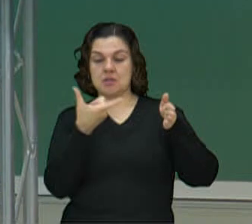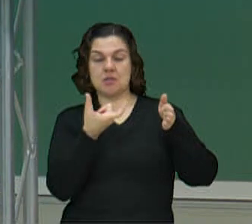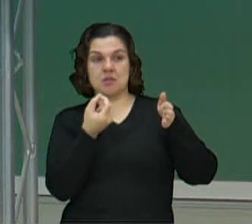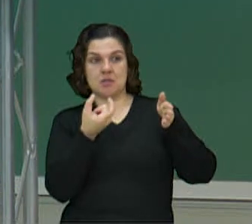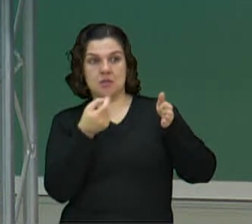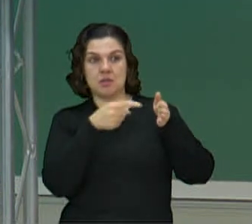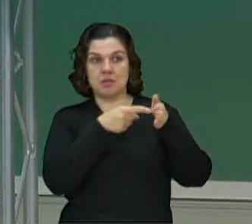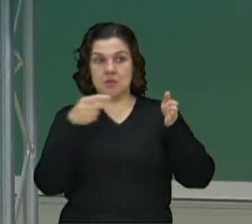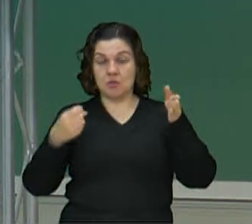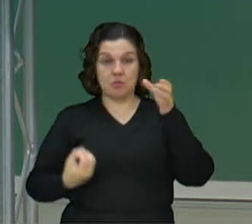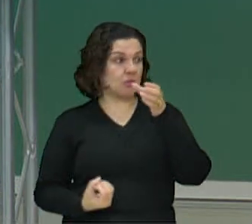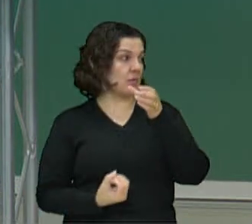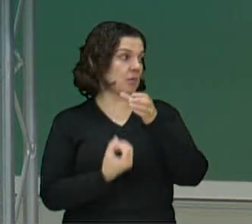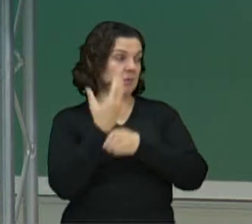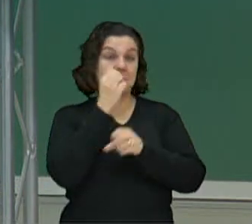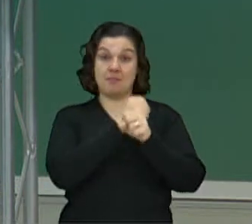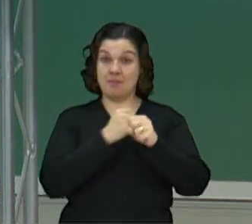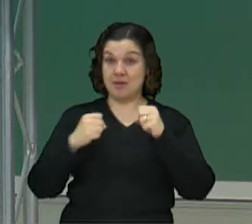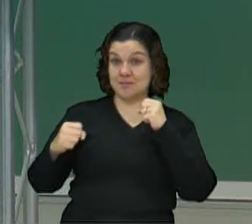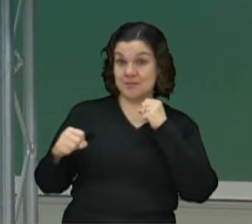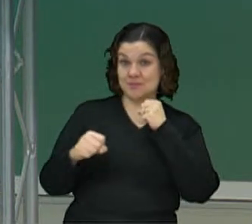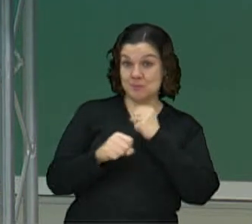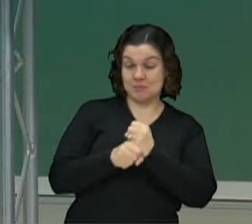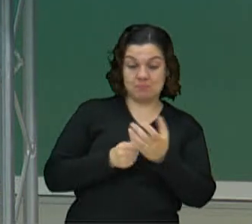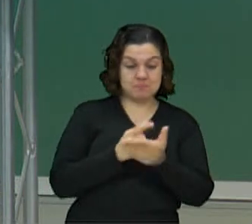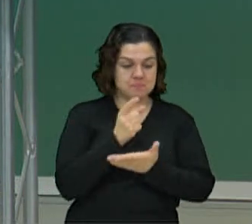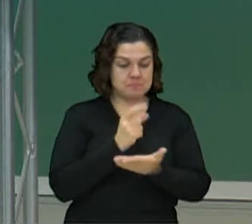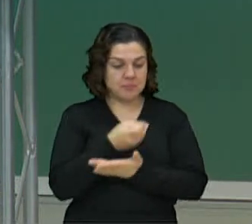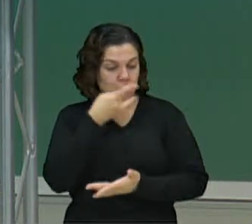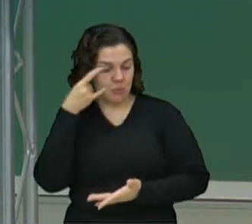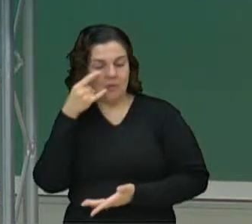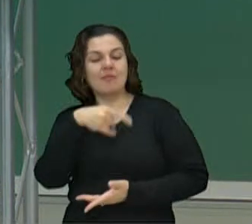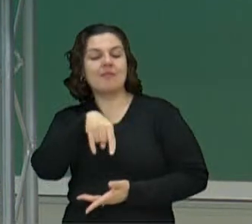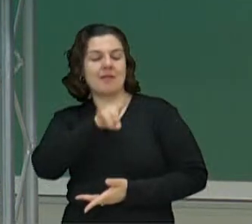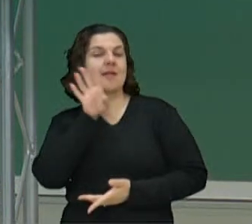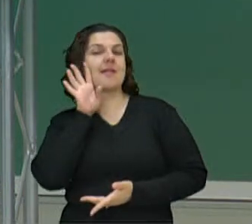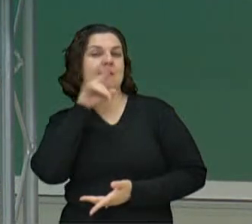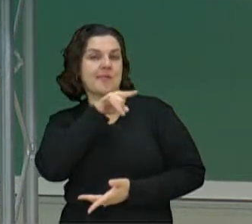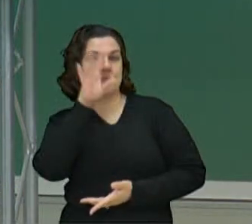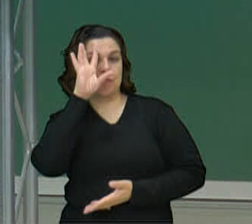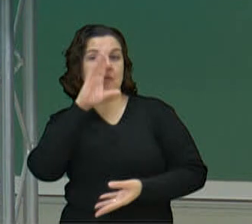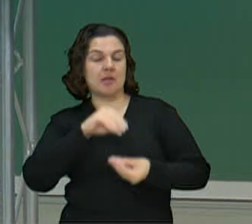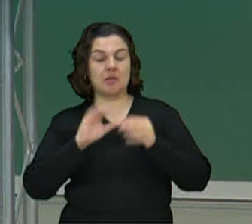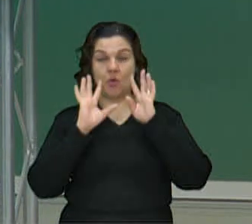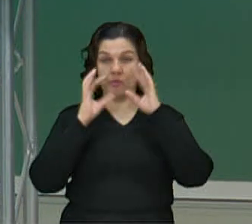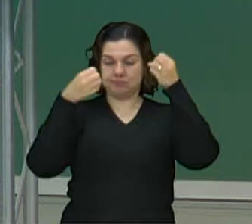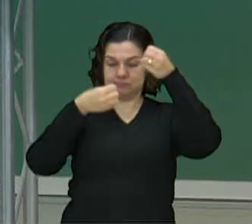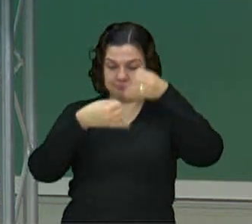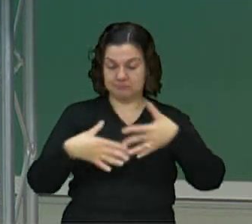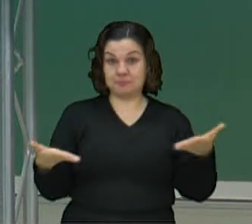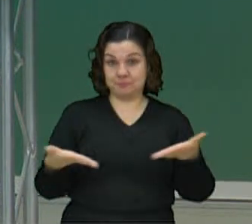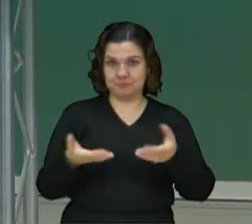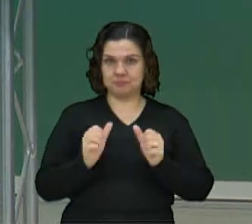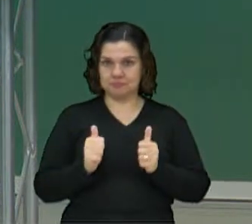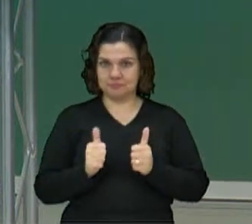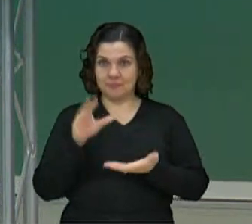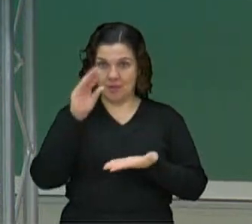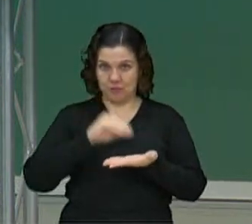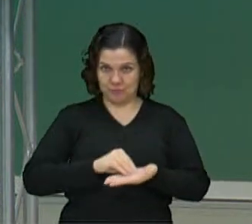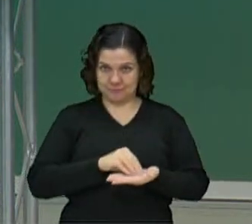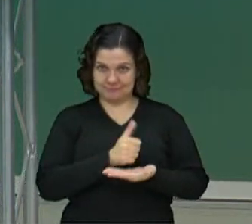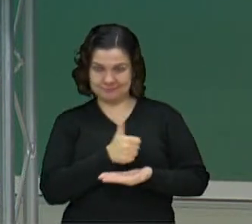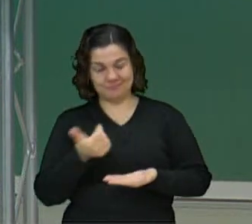da criação dessa sociedade de consumo. Vai ser bem legal para você entender melhor tudo isso que a gente está falando hoje. Anotou